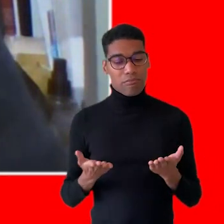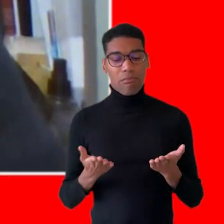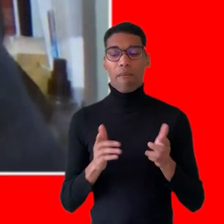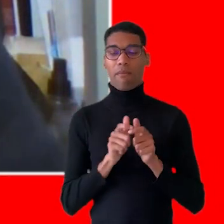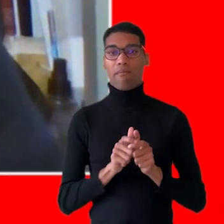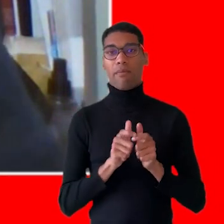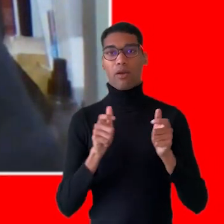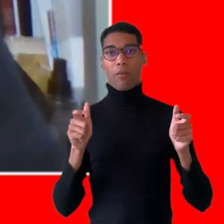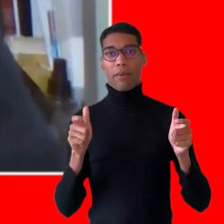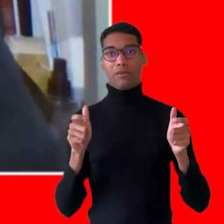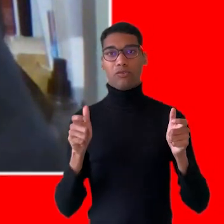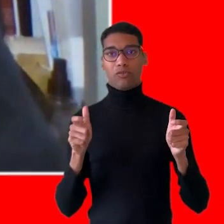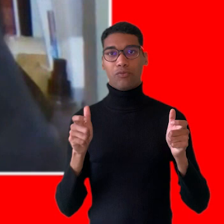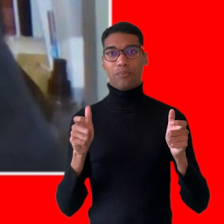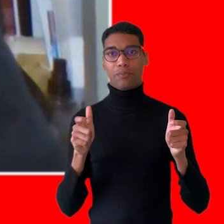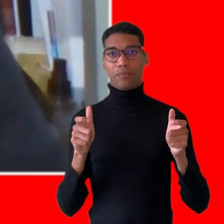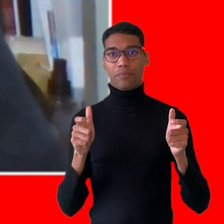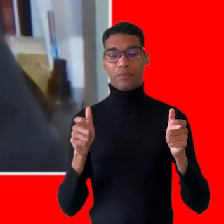maior parte